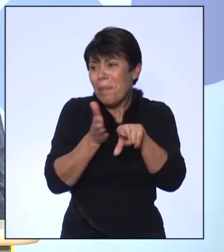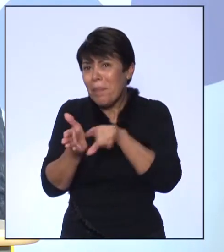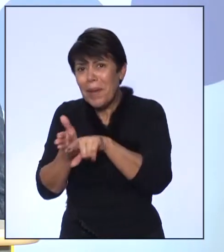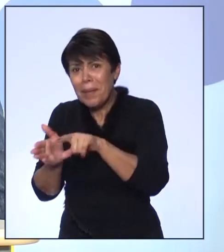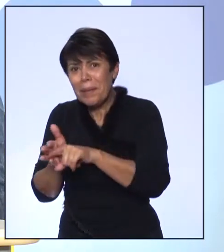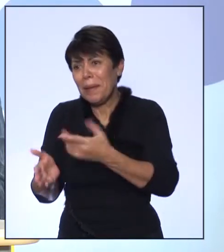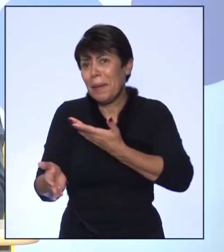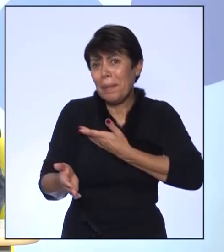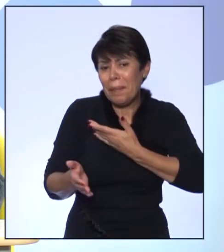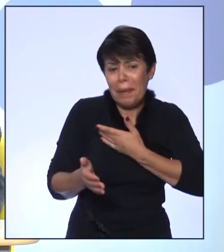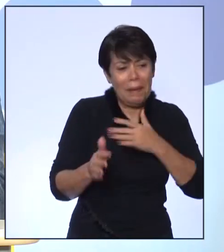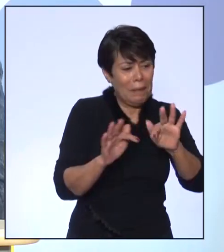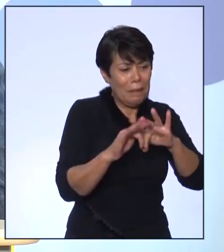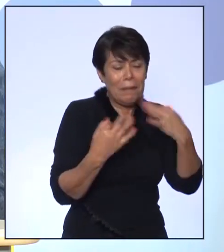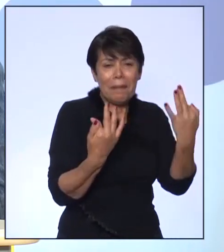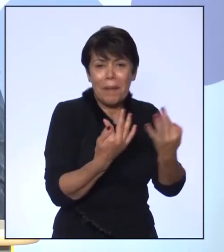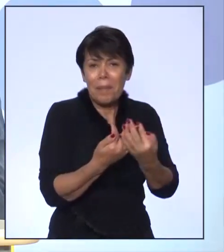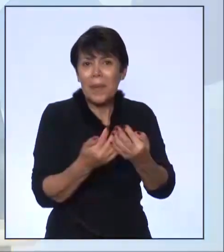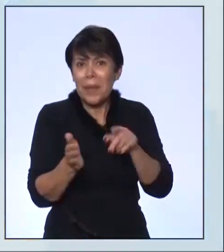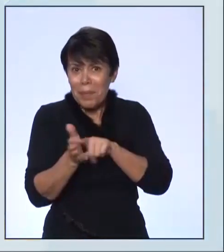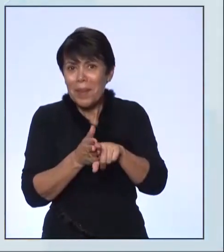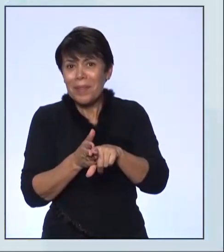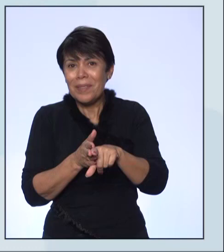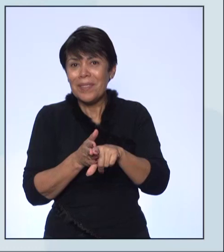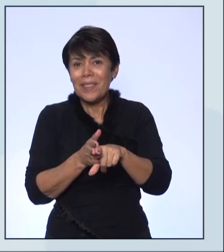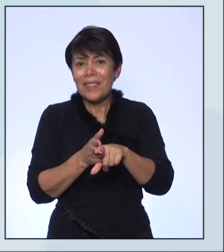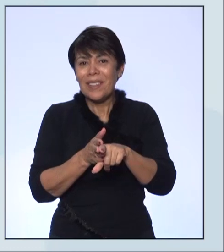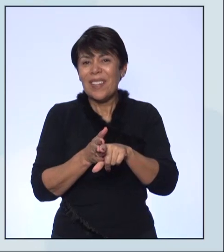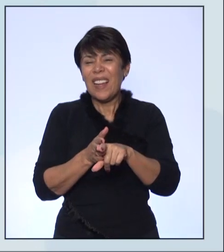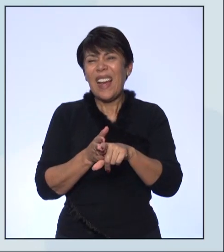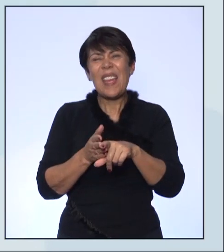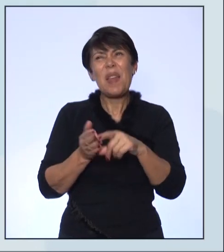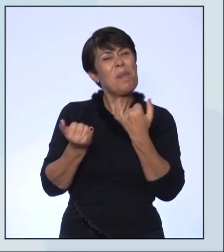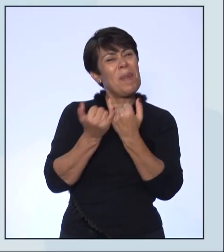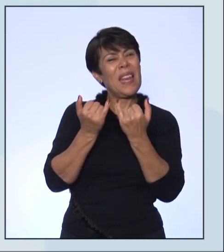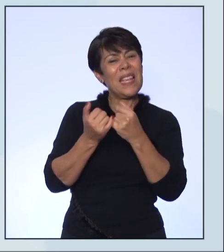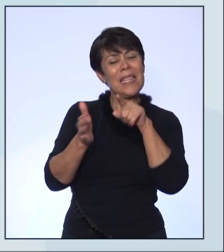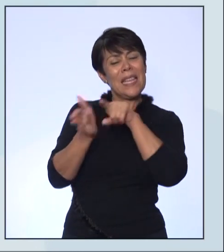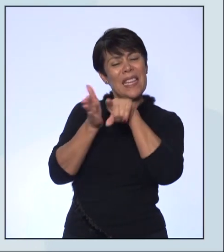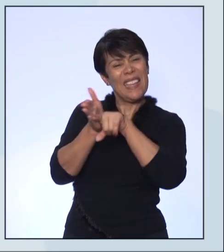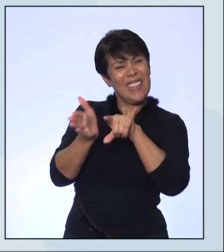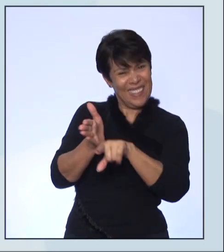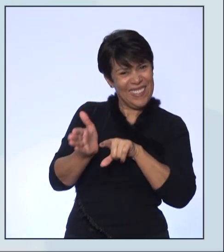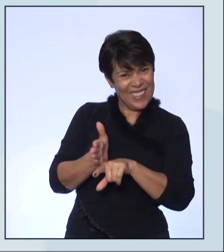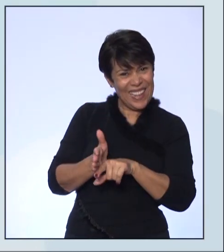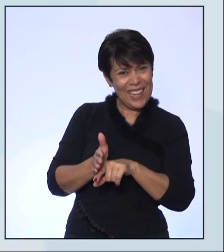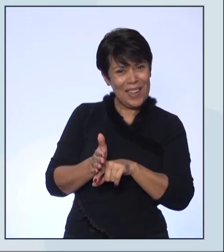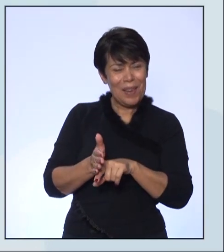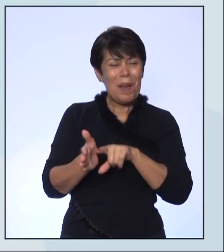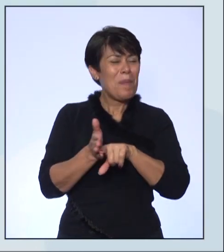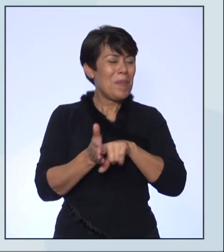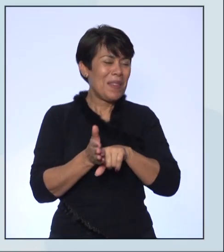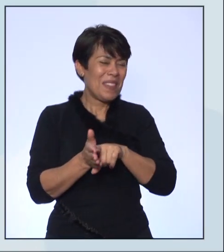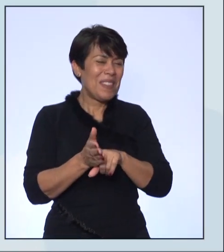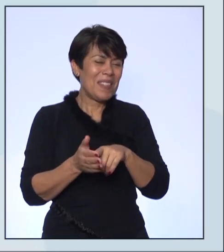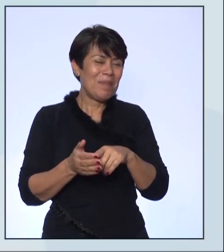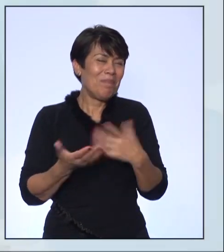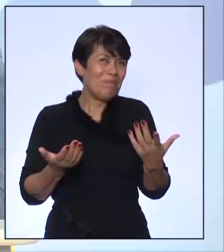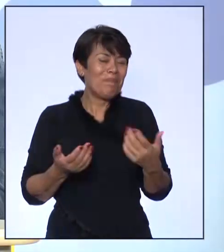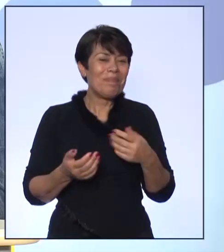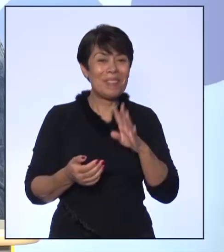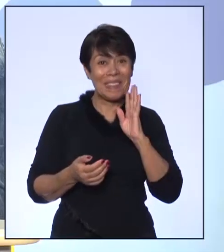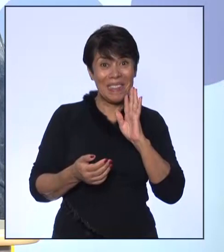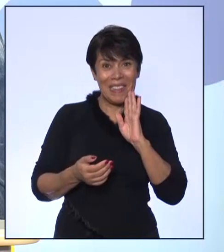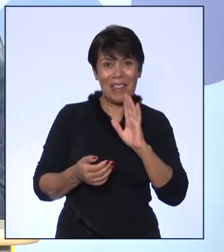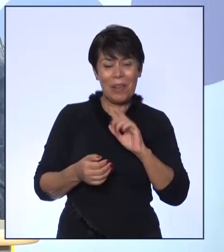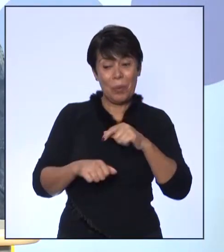vizinhos, à família, ou seja, né, promovam uma espécie de enquetezinho, uma pesquisa bem gostosa, né? Usem esse momento para